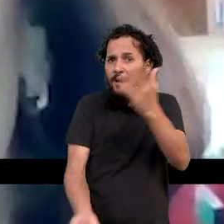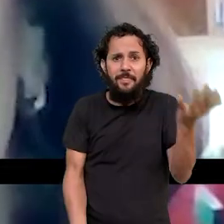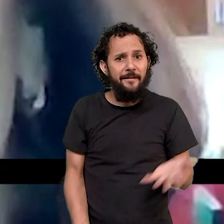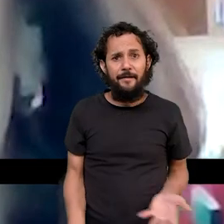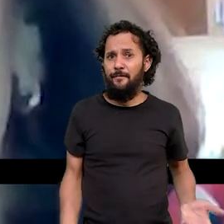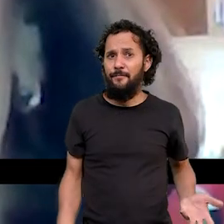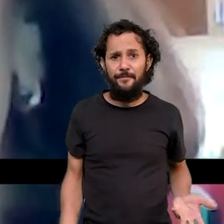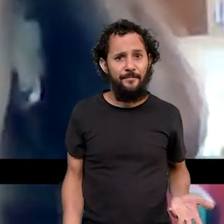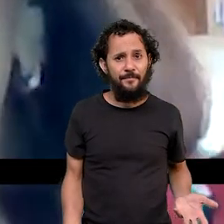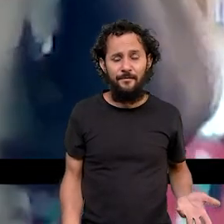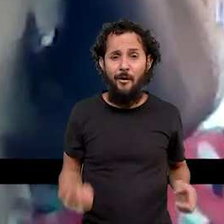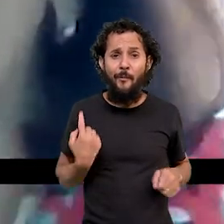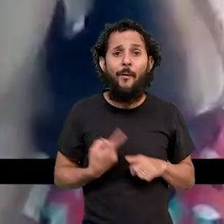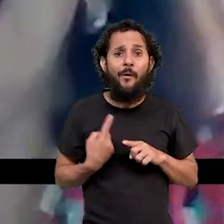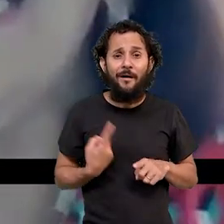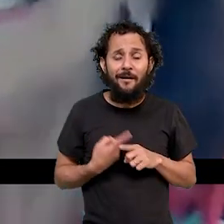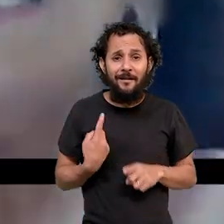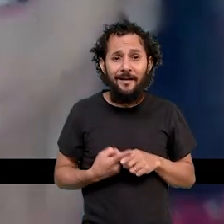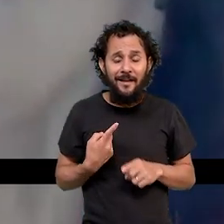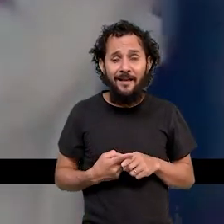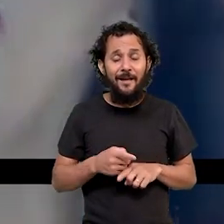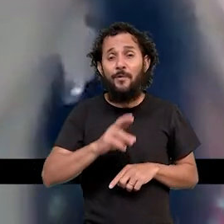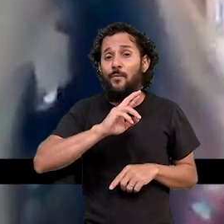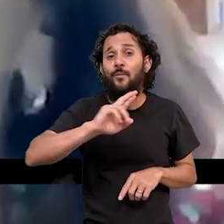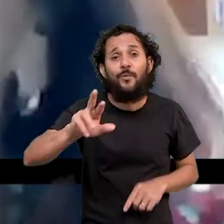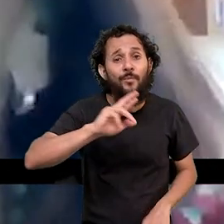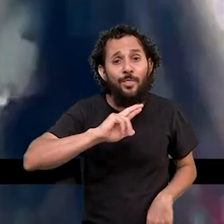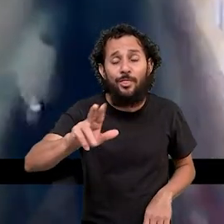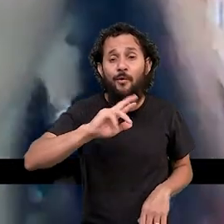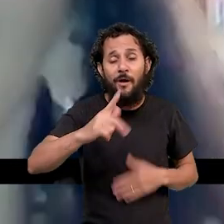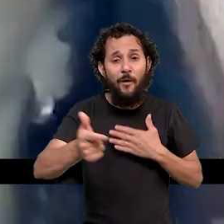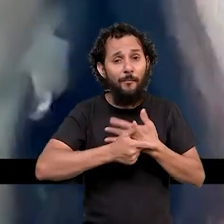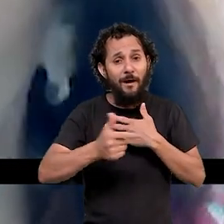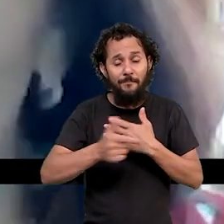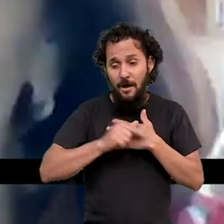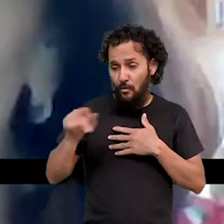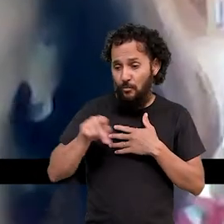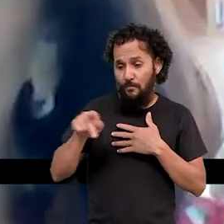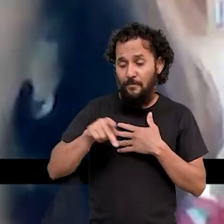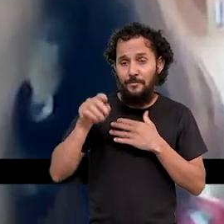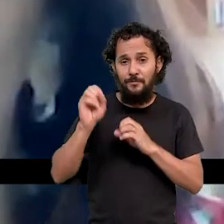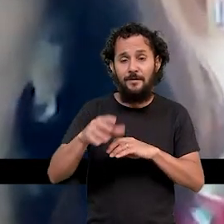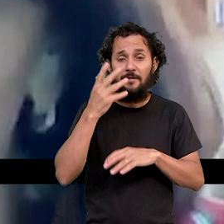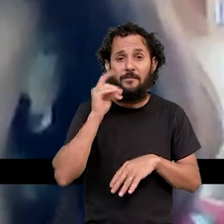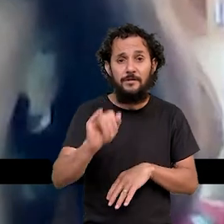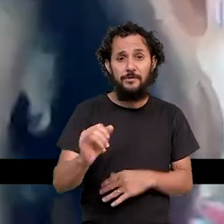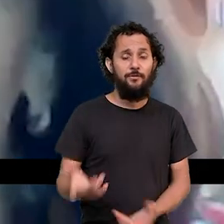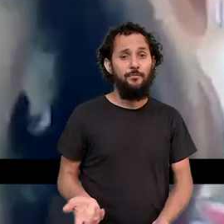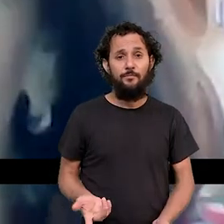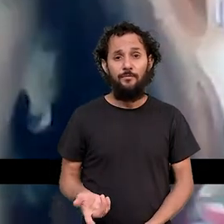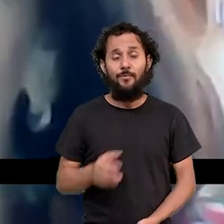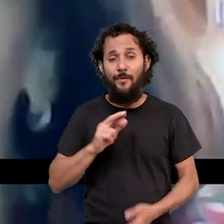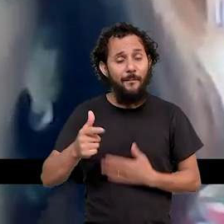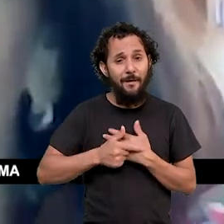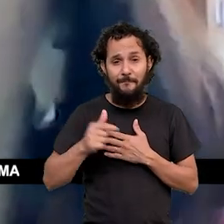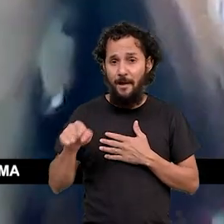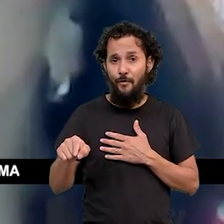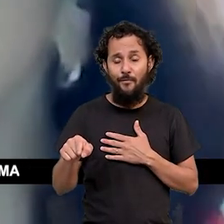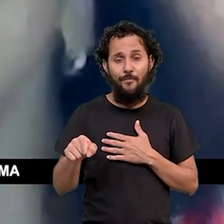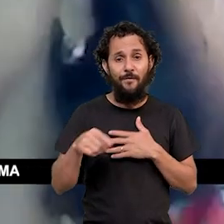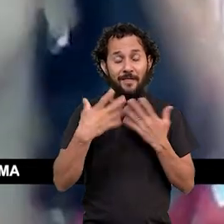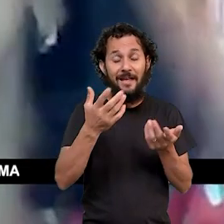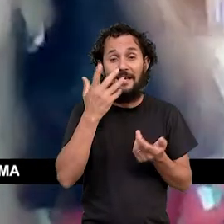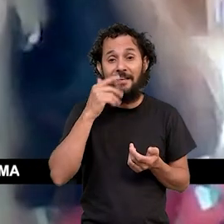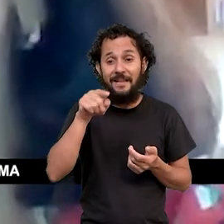tempo. Porque esse não é o papel do professor de educação infantil.